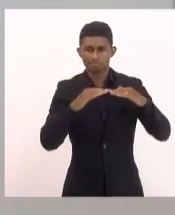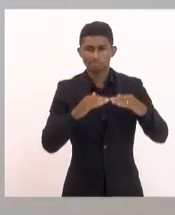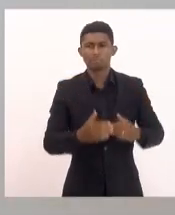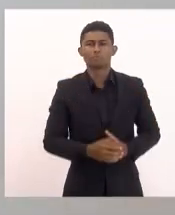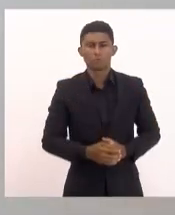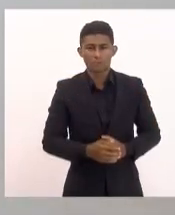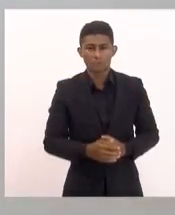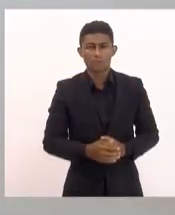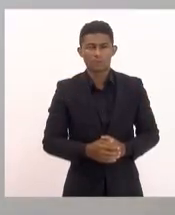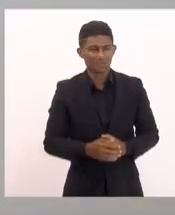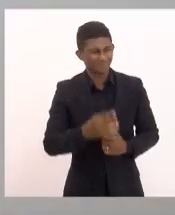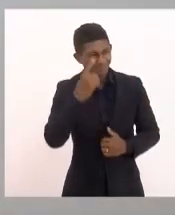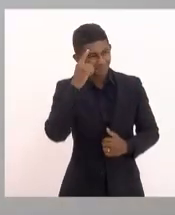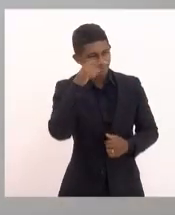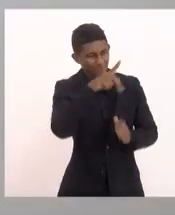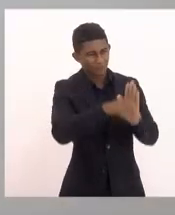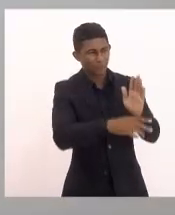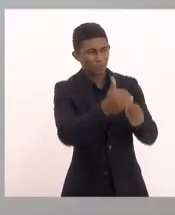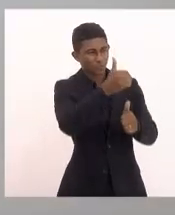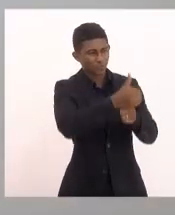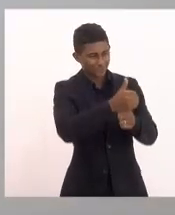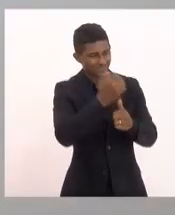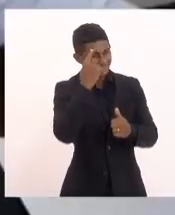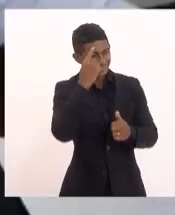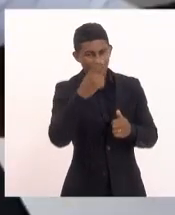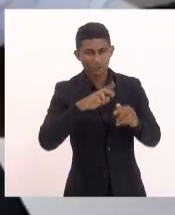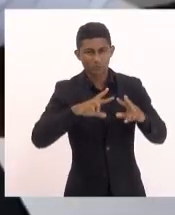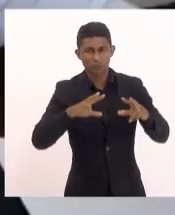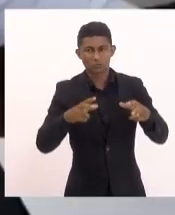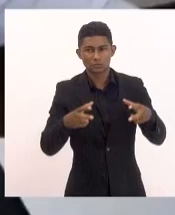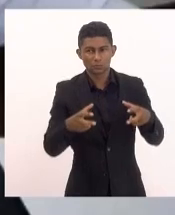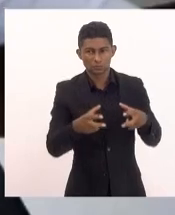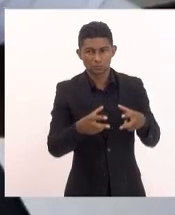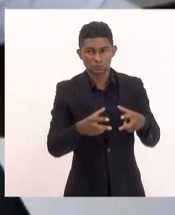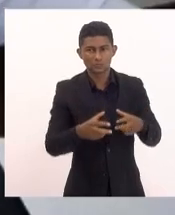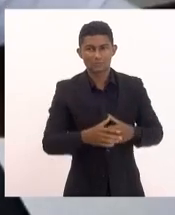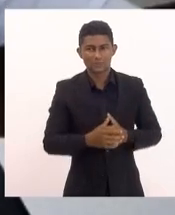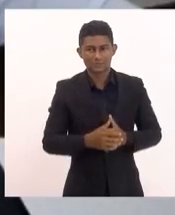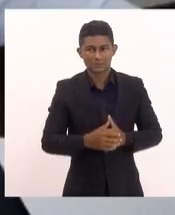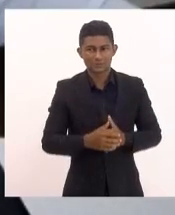acompanhando o substitutivo da Comissão de Constituição e Justiça.